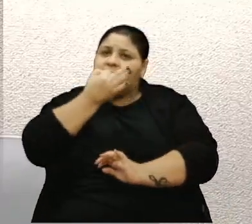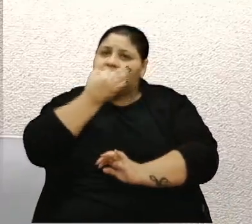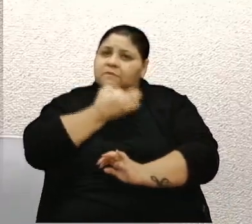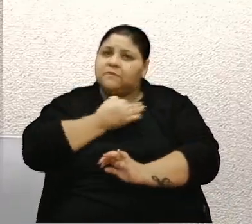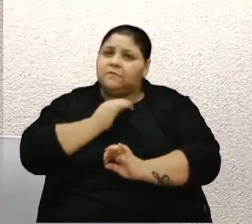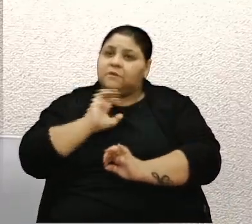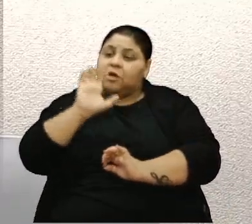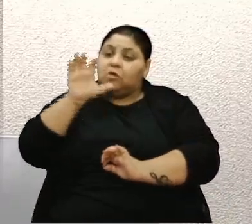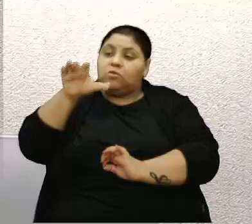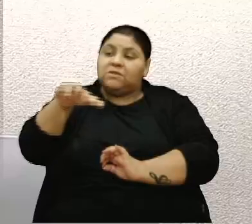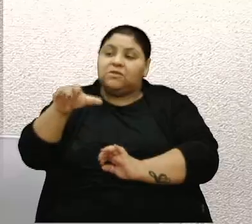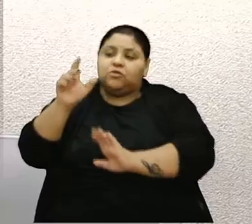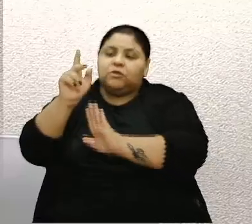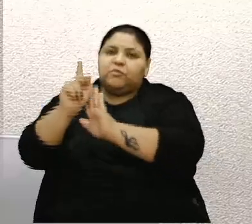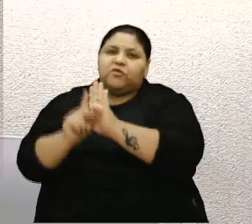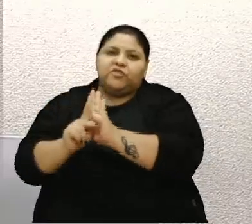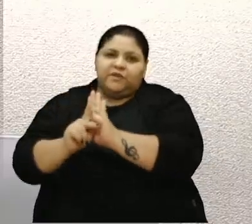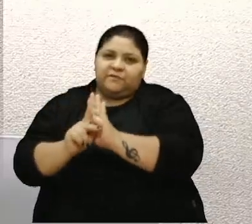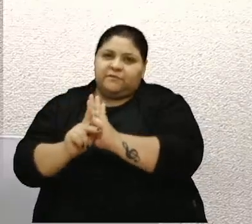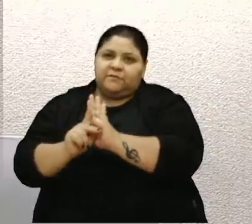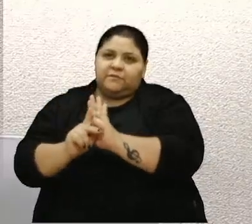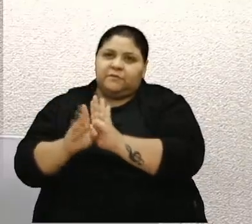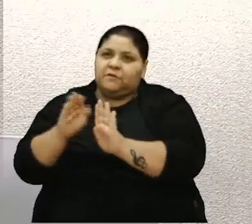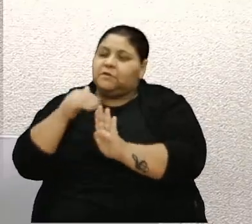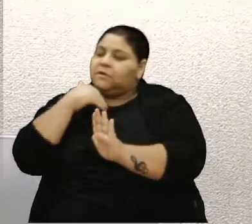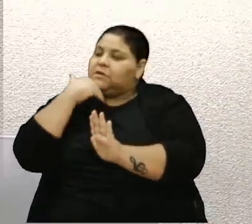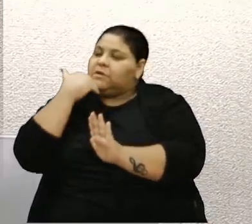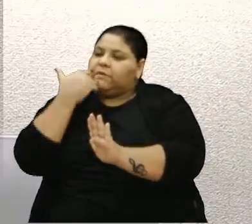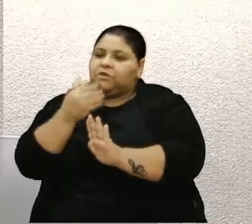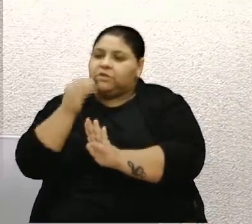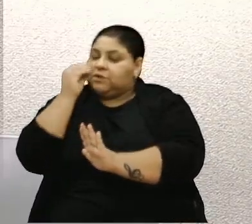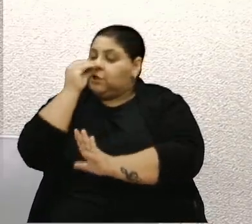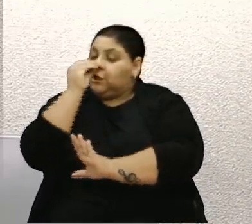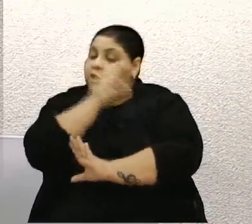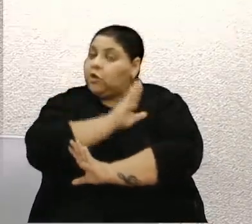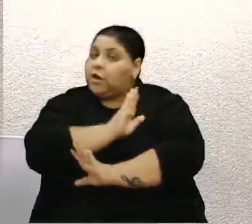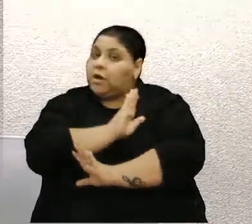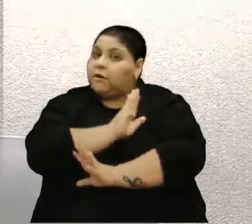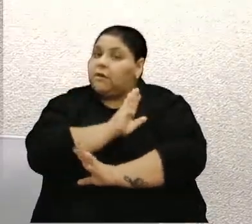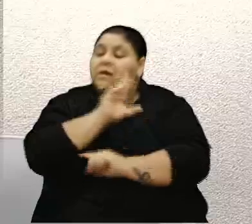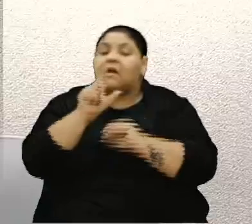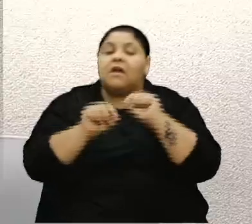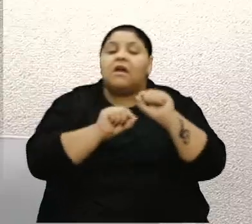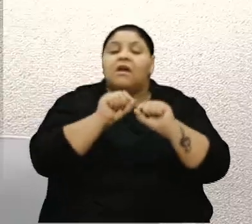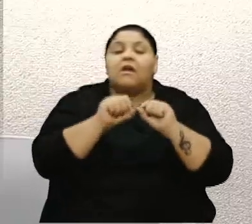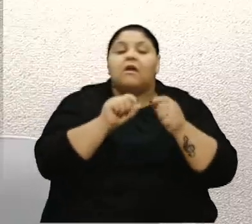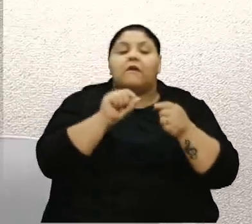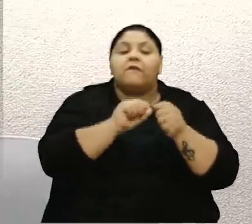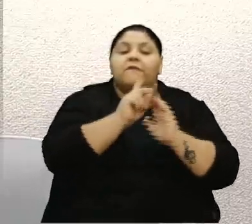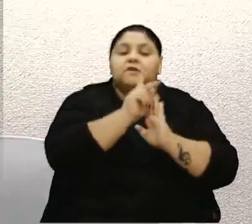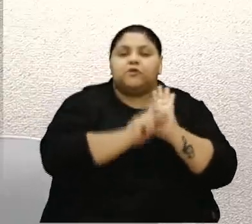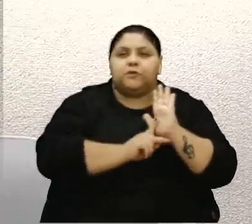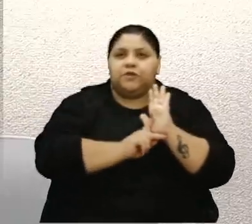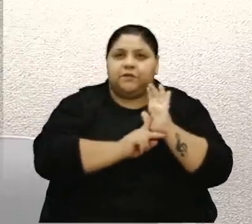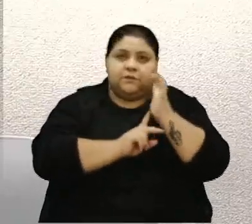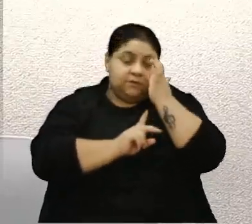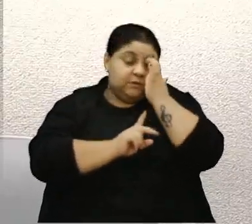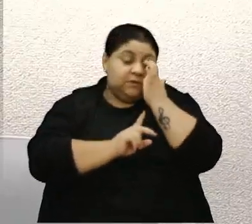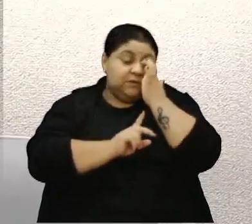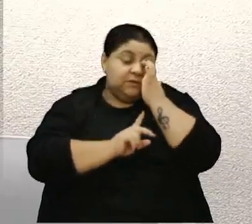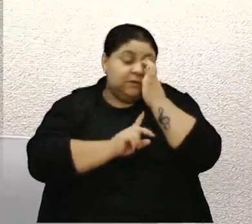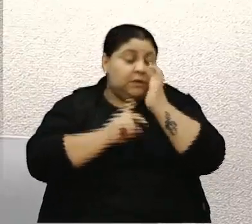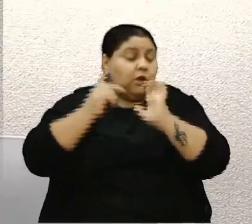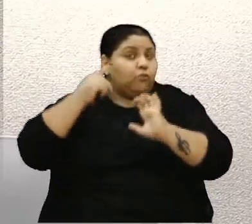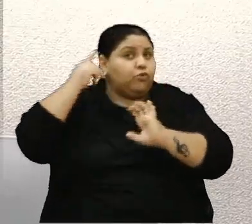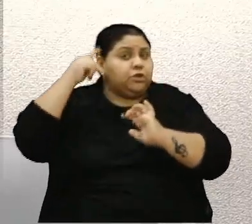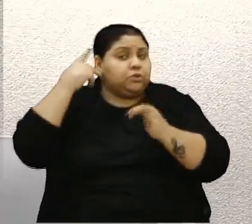de projetos. E não adianta tapar o sol com a peneira. E quem é que faz os projetos? É a parte política?